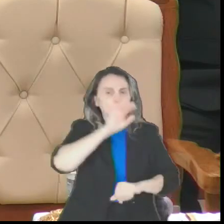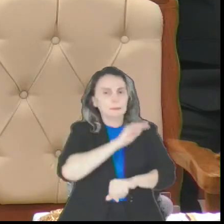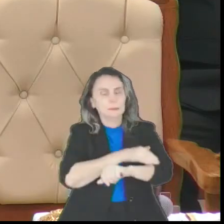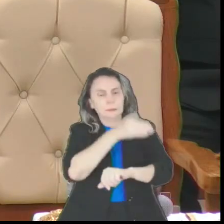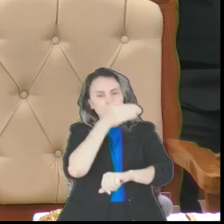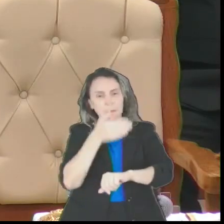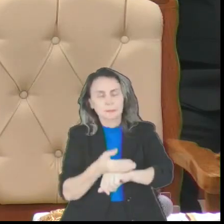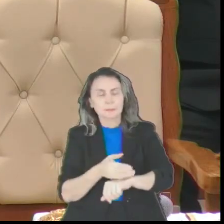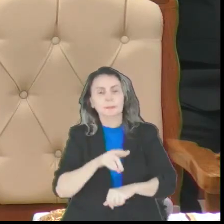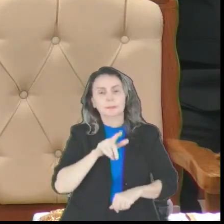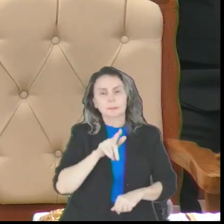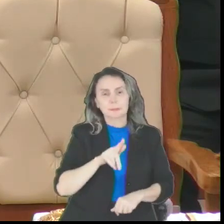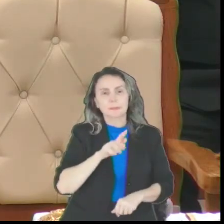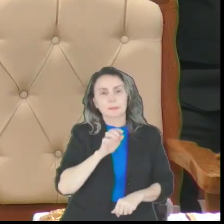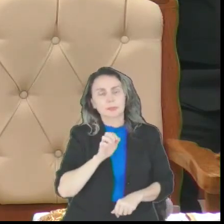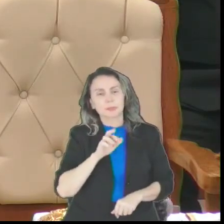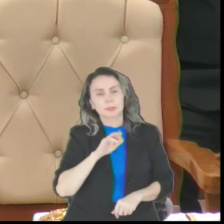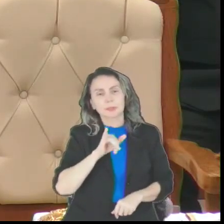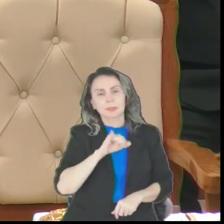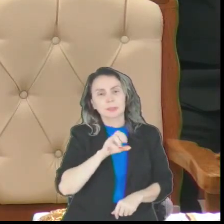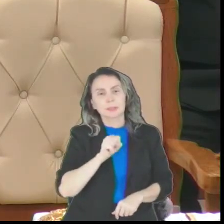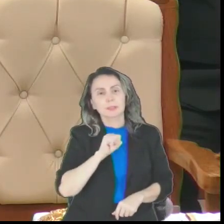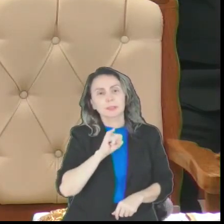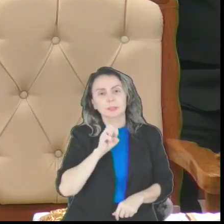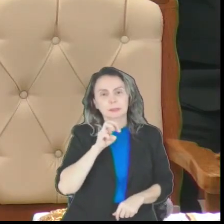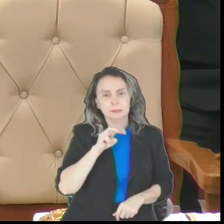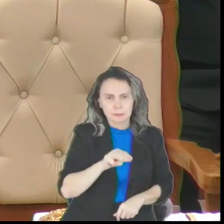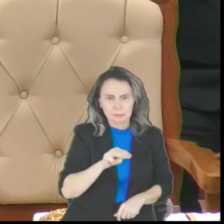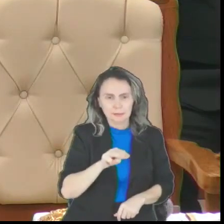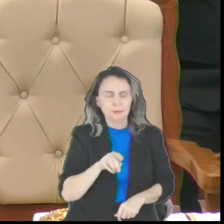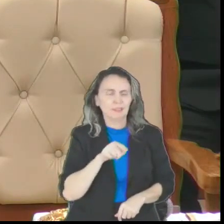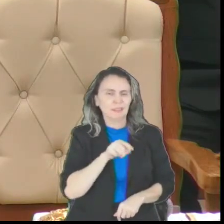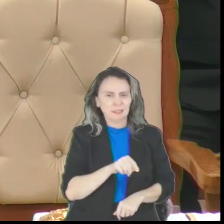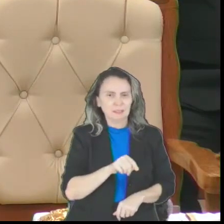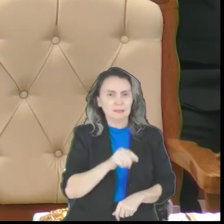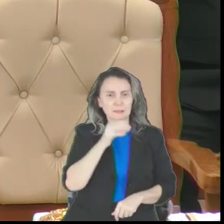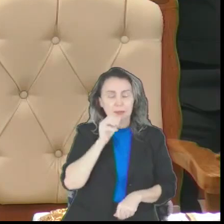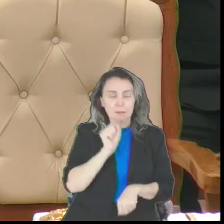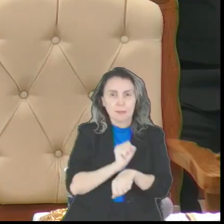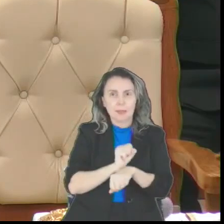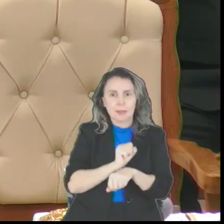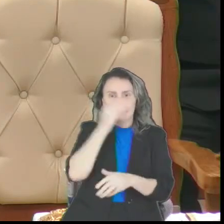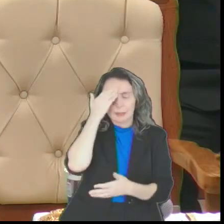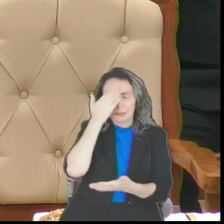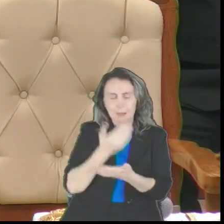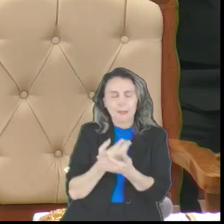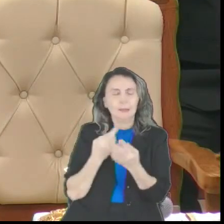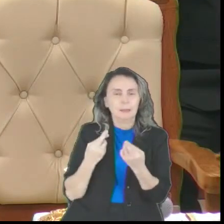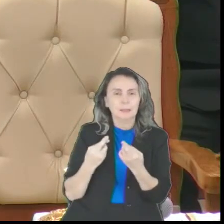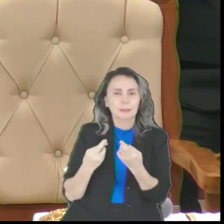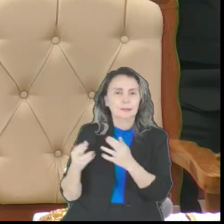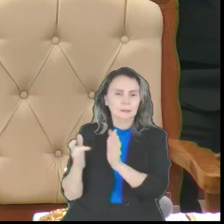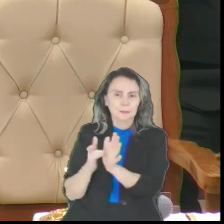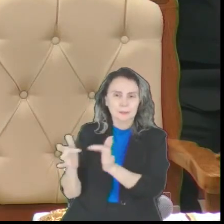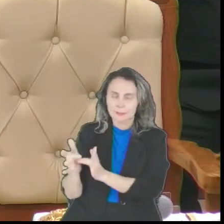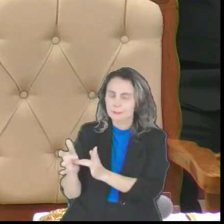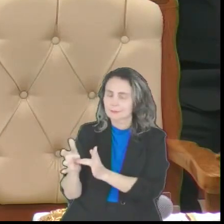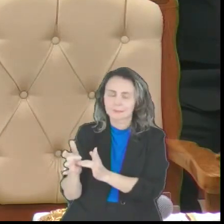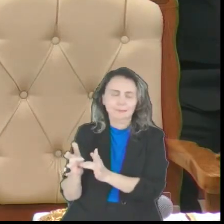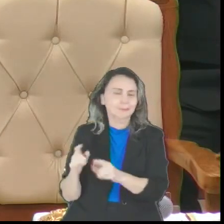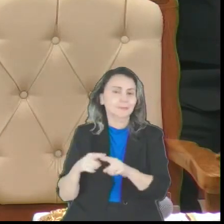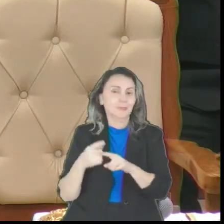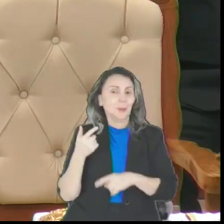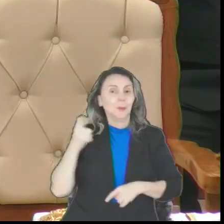eles esperavam um libertador que ele chamava de Tarrebe. E eles esperavam sempre. E Jesus um dia